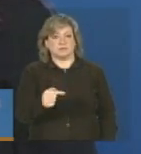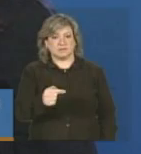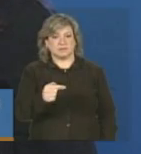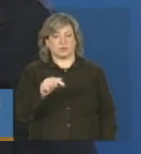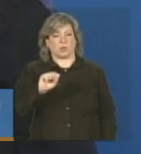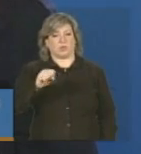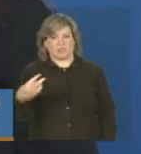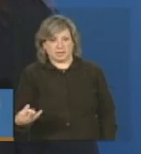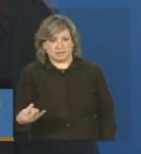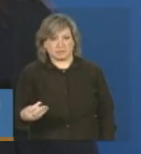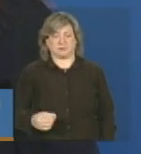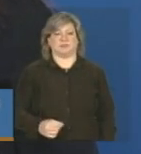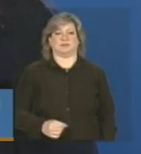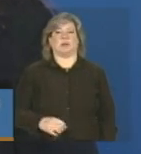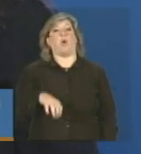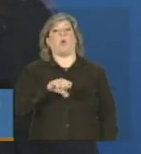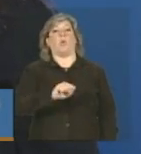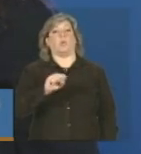8783,